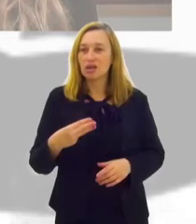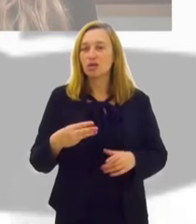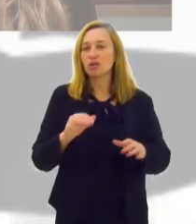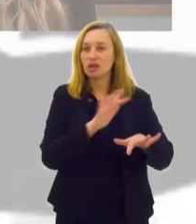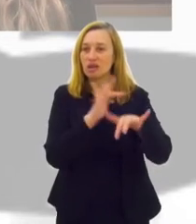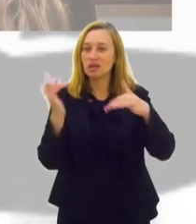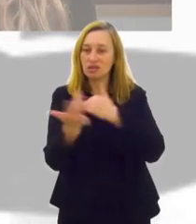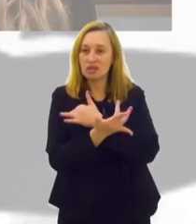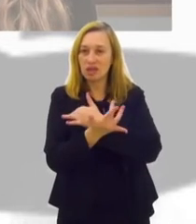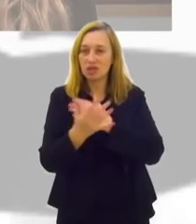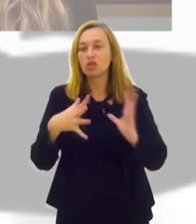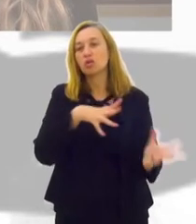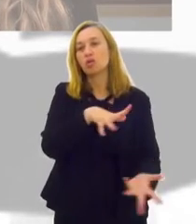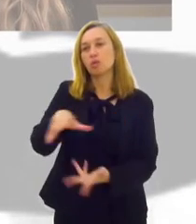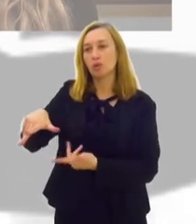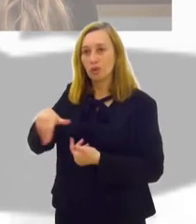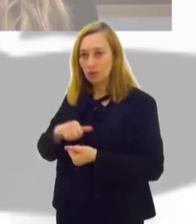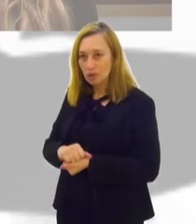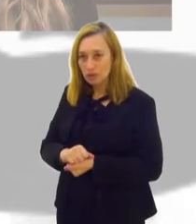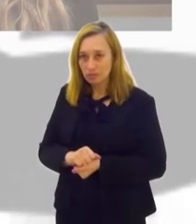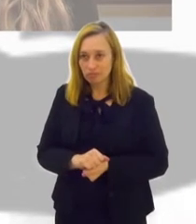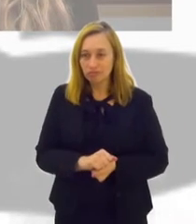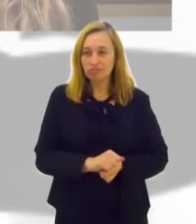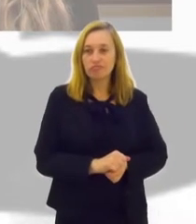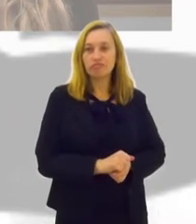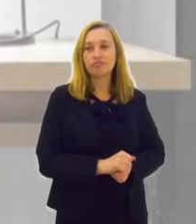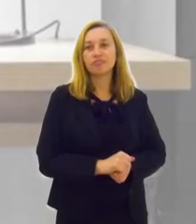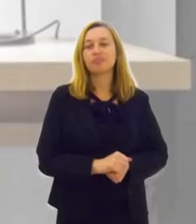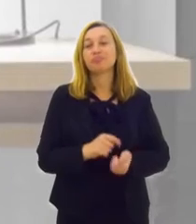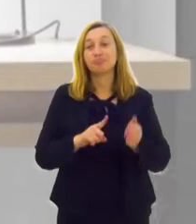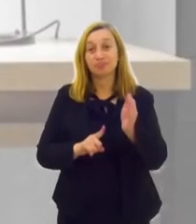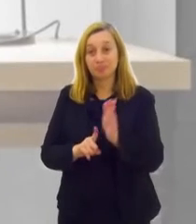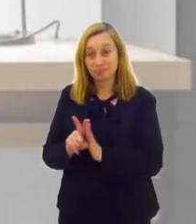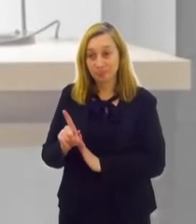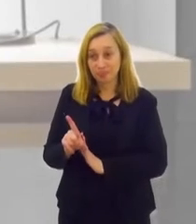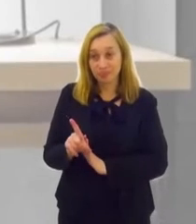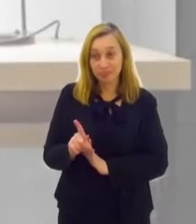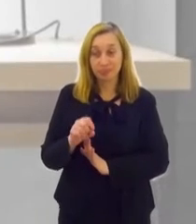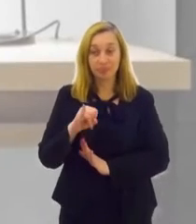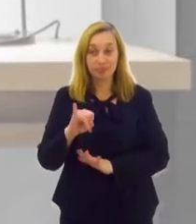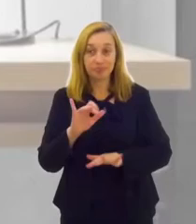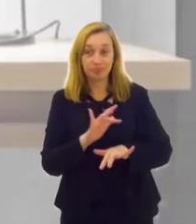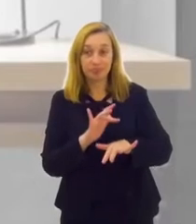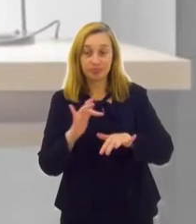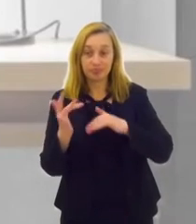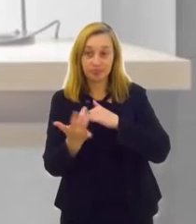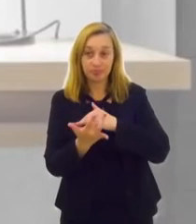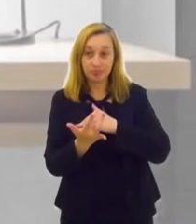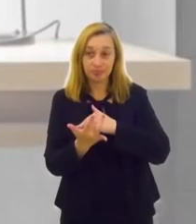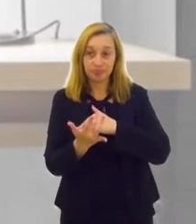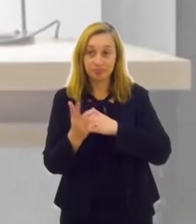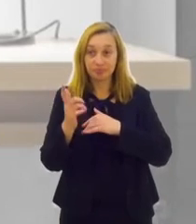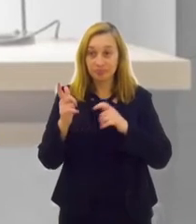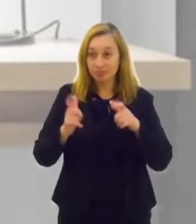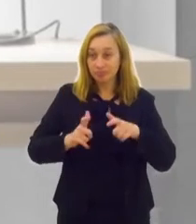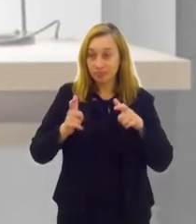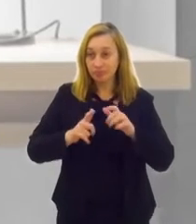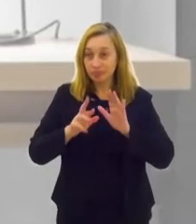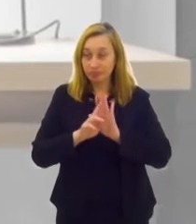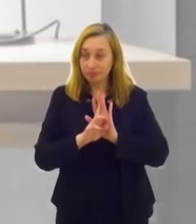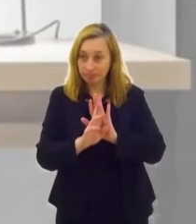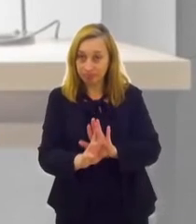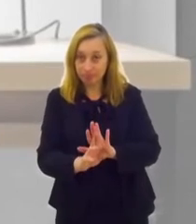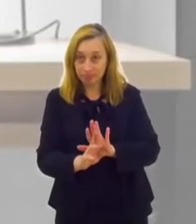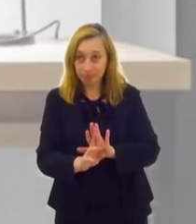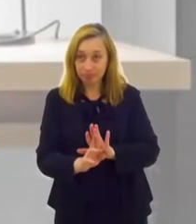lugar no uso das redes sociais no mundo, né? Então, cabe a pergunta se as mídias sociais são um ambiente